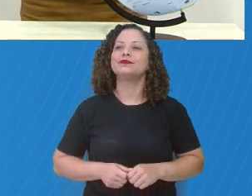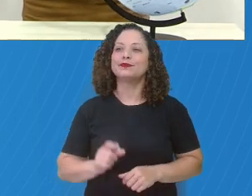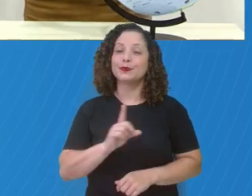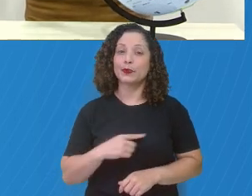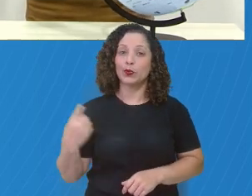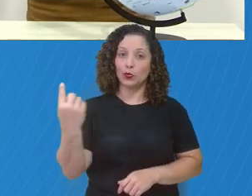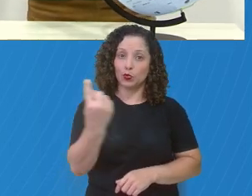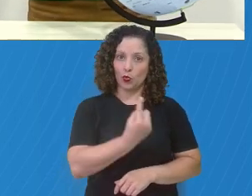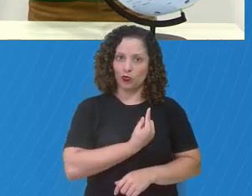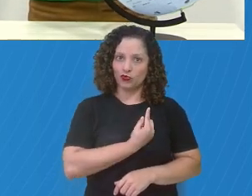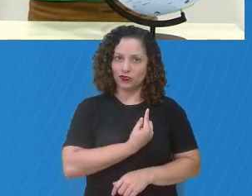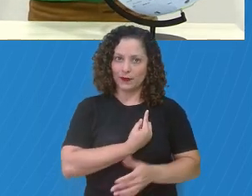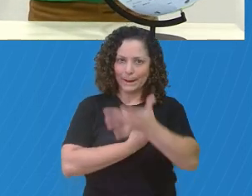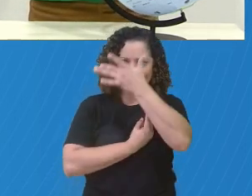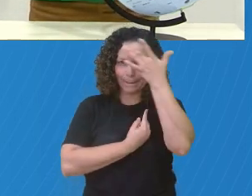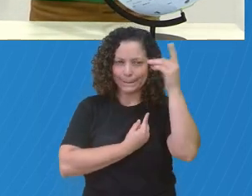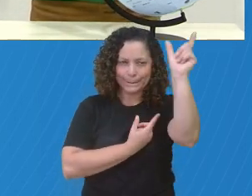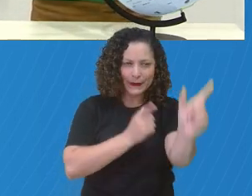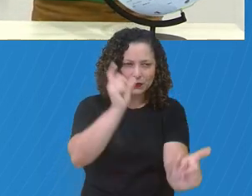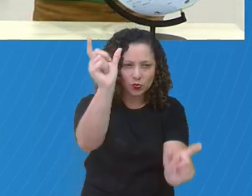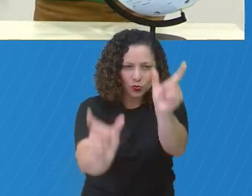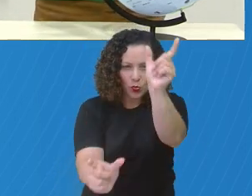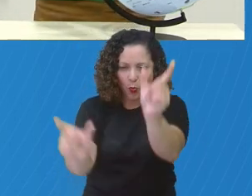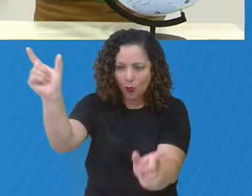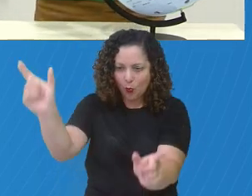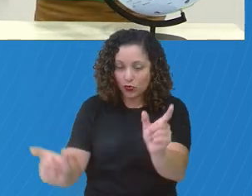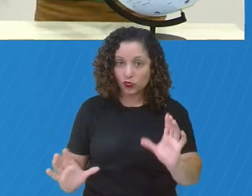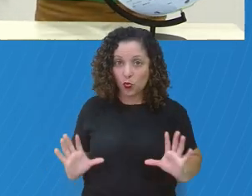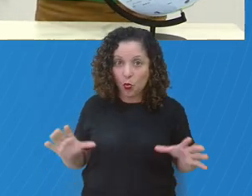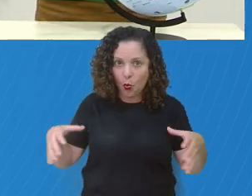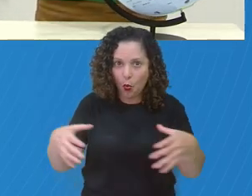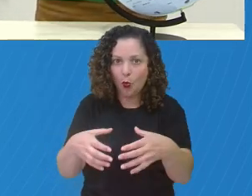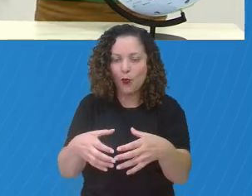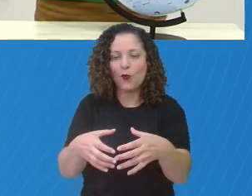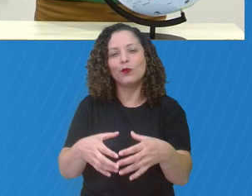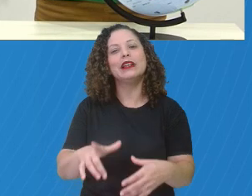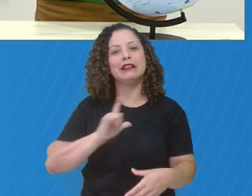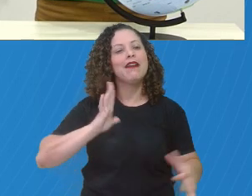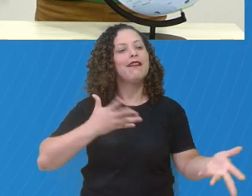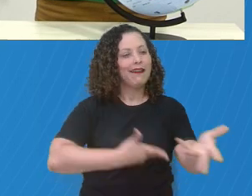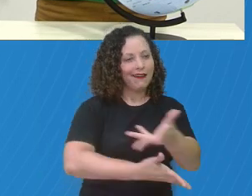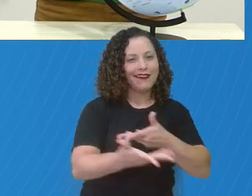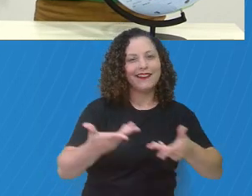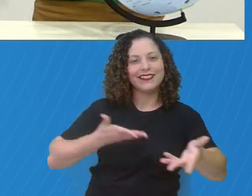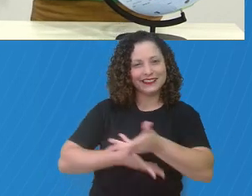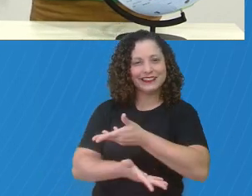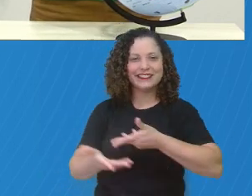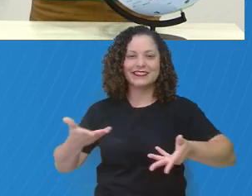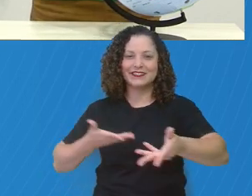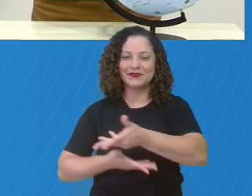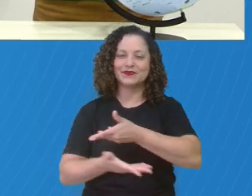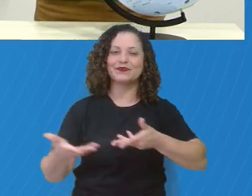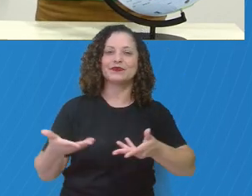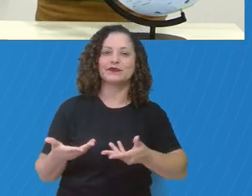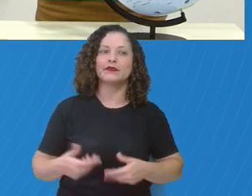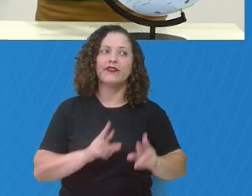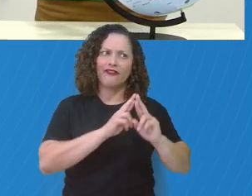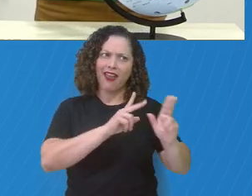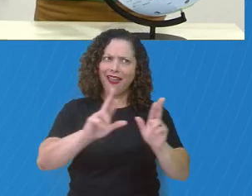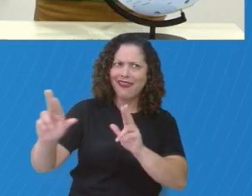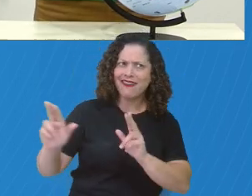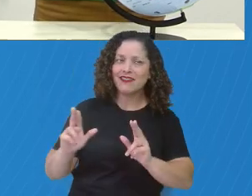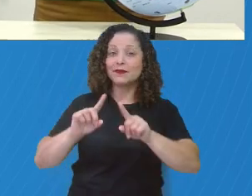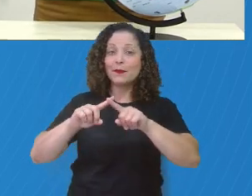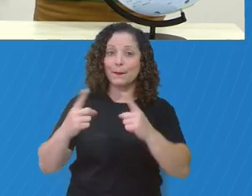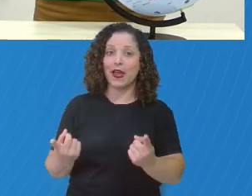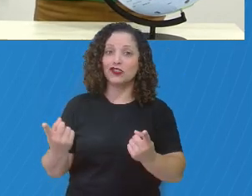vivemos em grupo. Nós vivemos em grupos e temos algo em comum, tá? A gente viu que tem muita coisa diferente, mas a